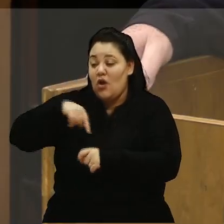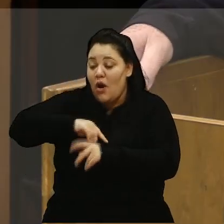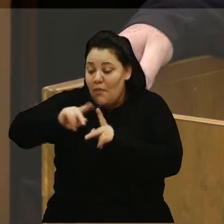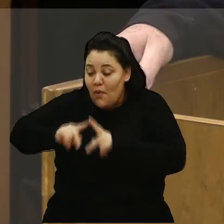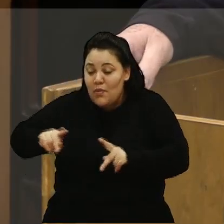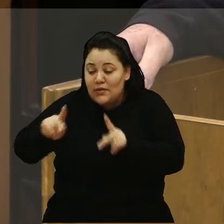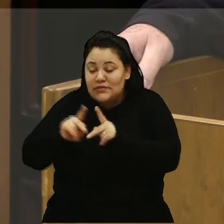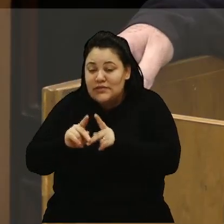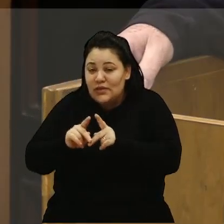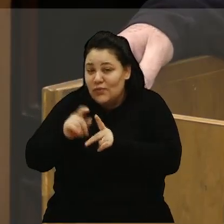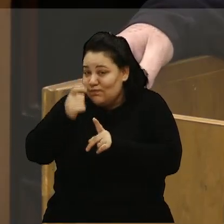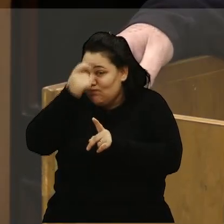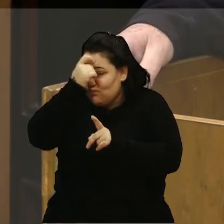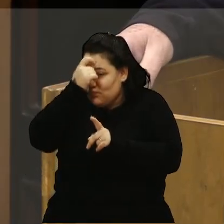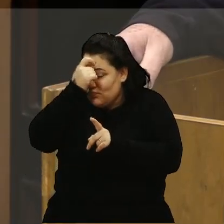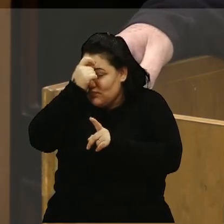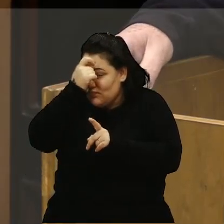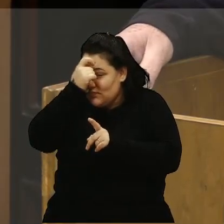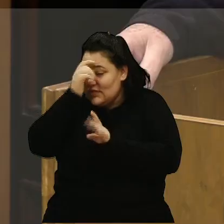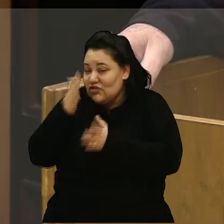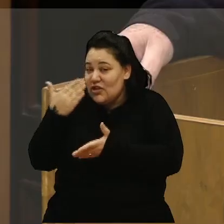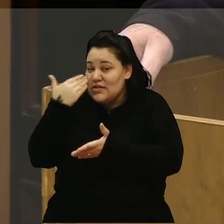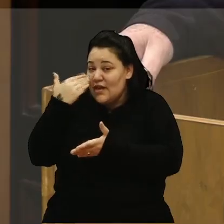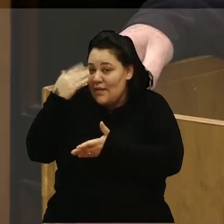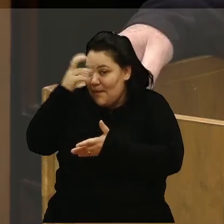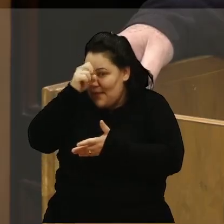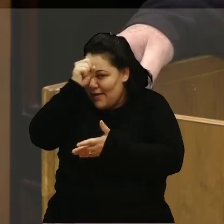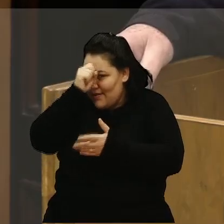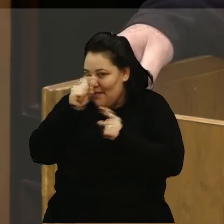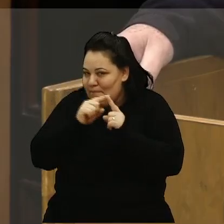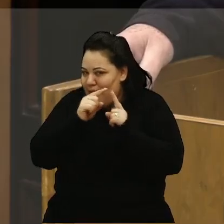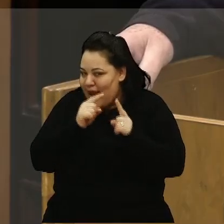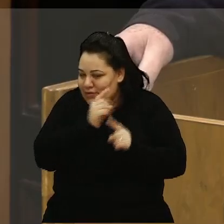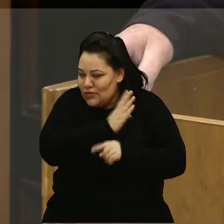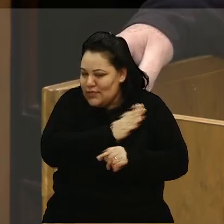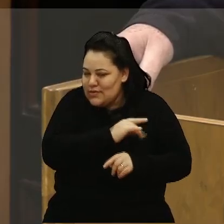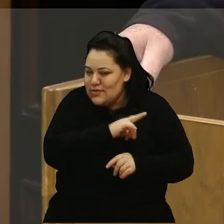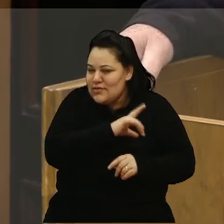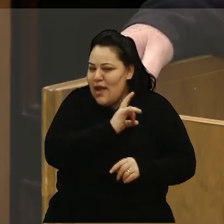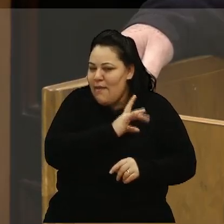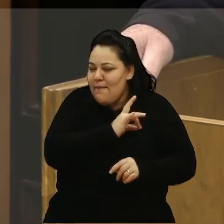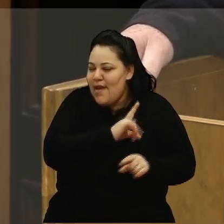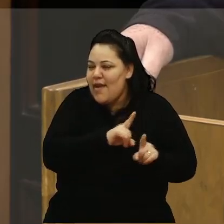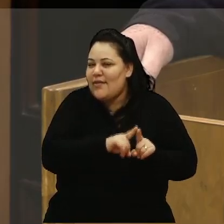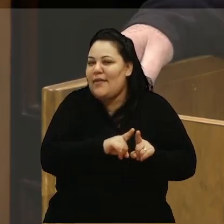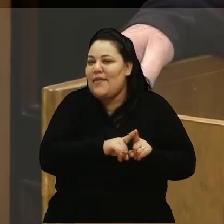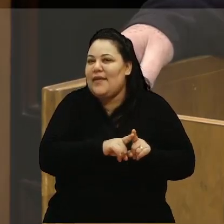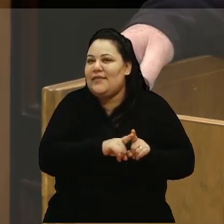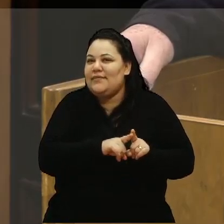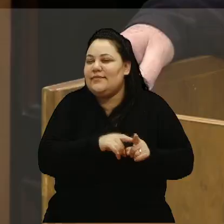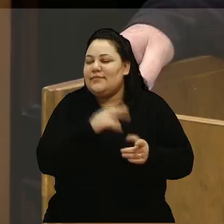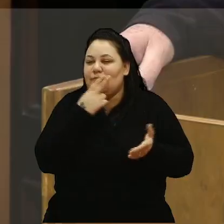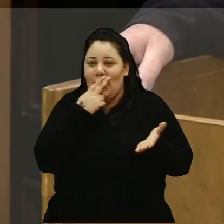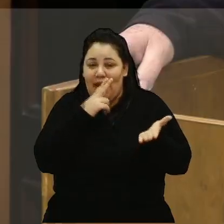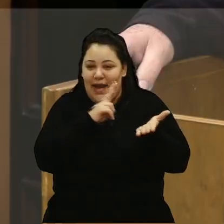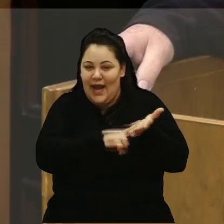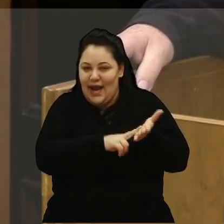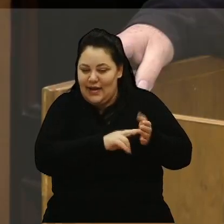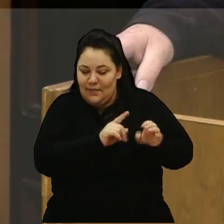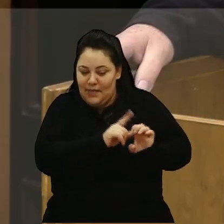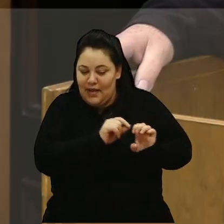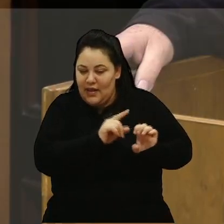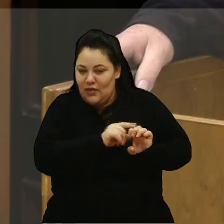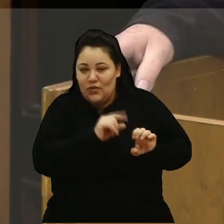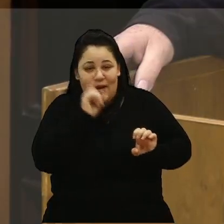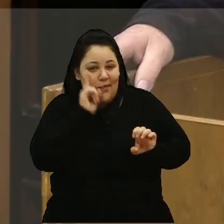sua consciência política, mas também bota medo lá do outro lado. E essa carta dos empresários